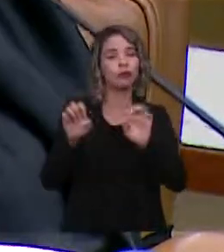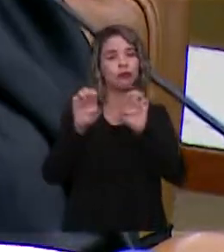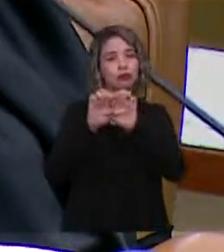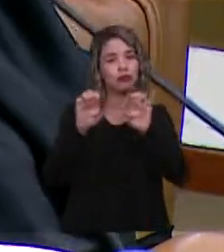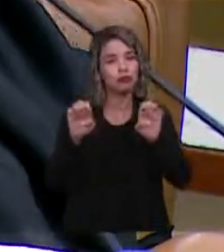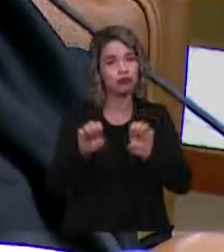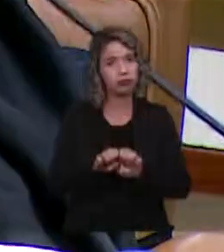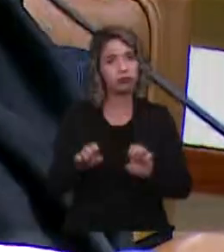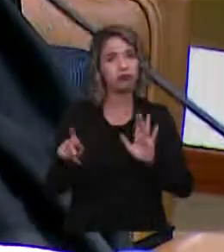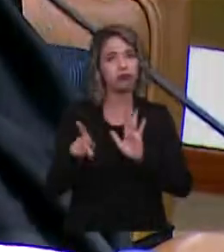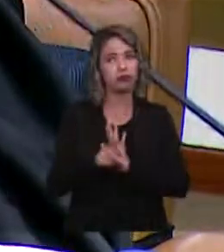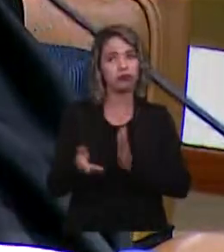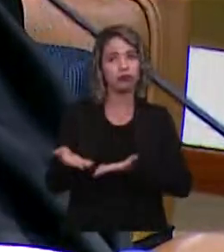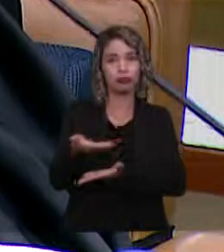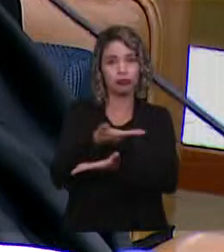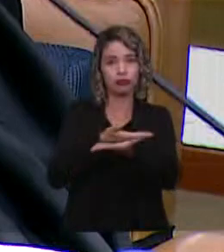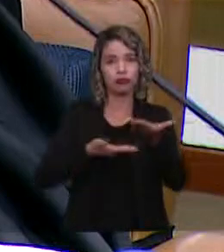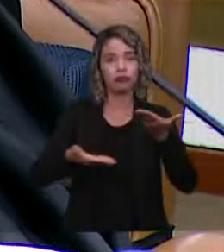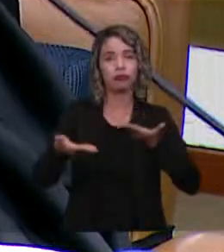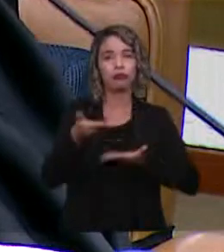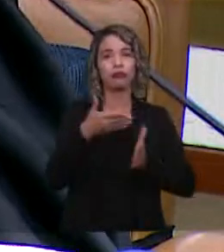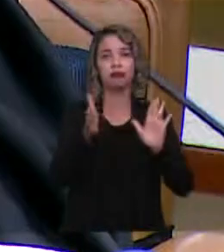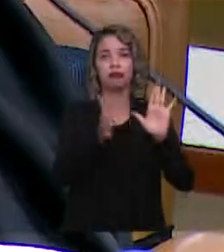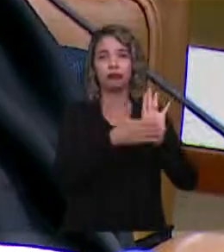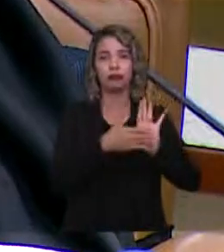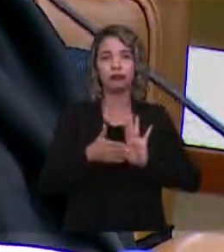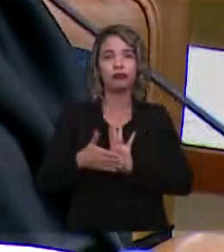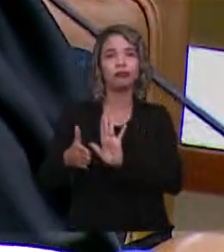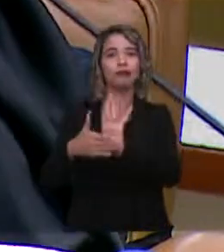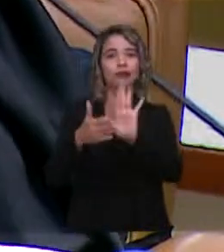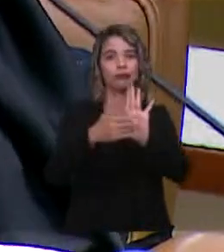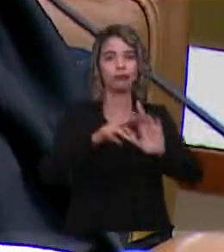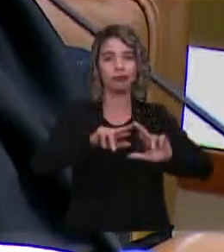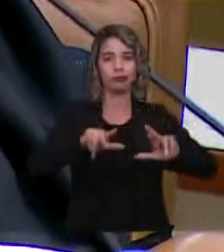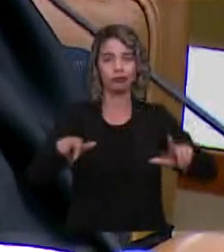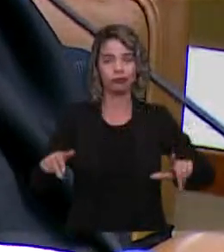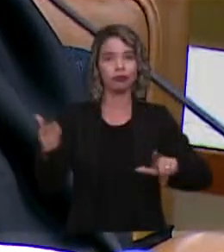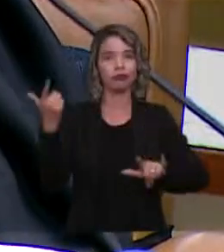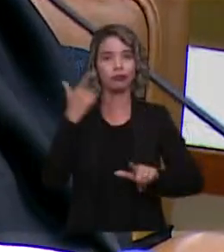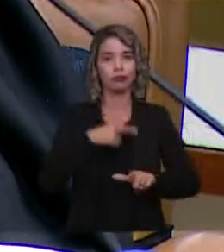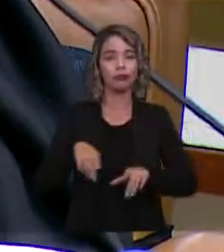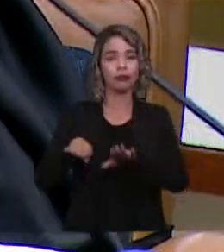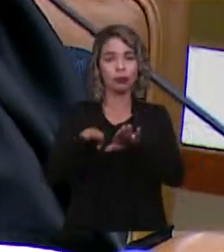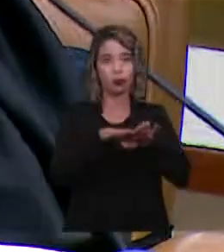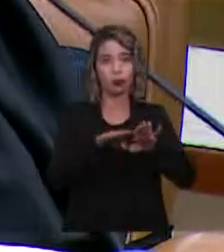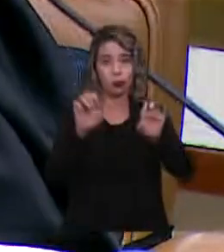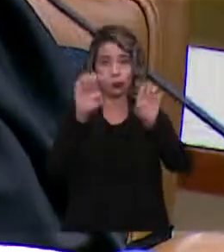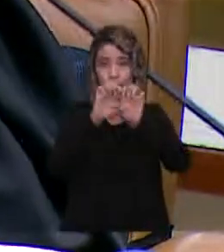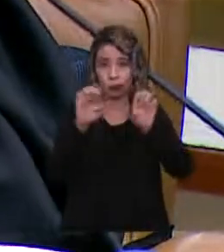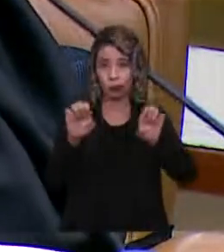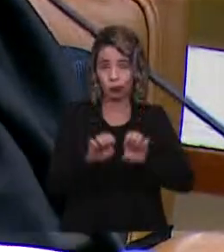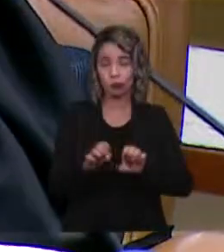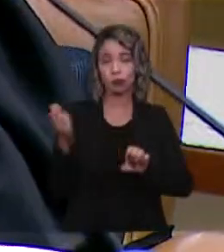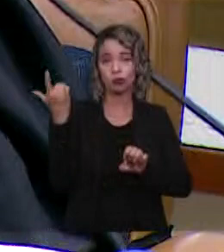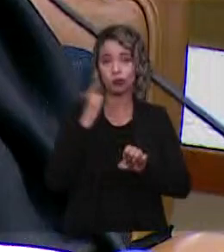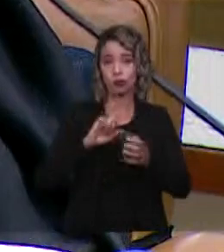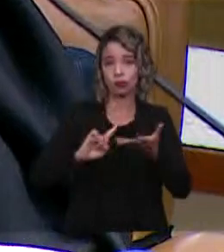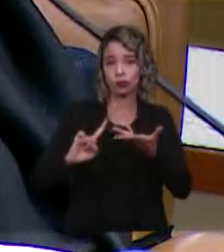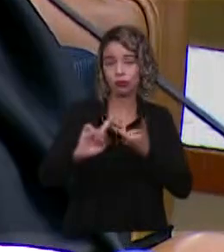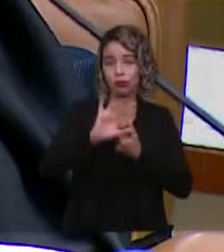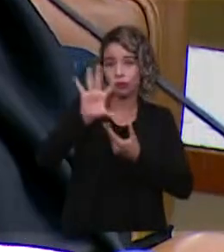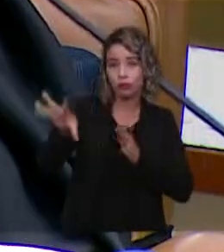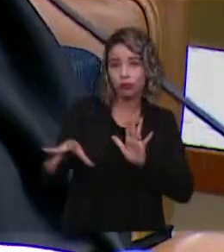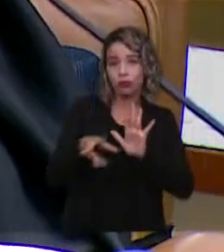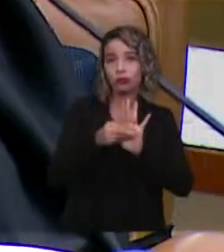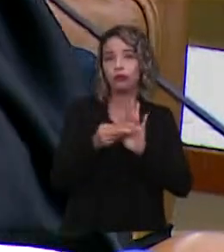estrutura de comunhão de propósito e desígnio de tal modo estruturada que compõe as elementares do tipo